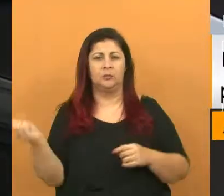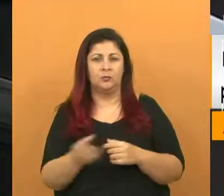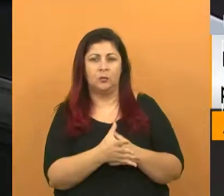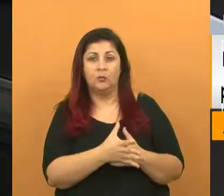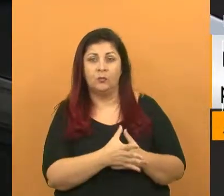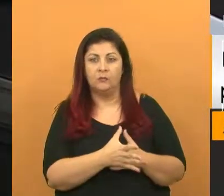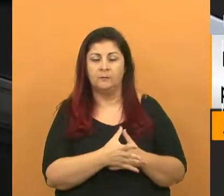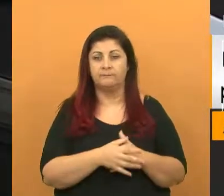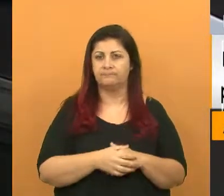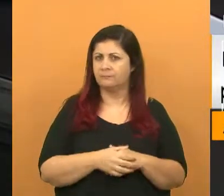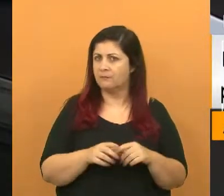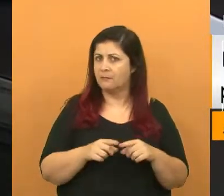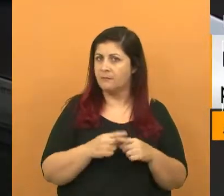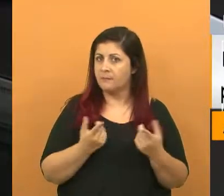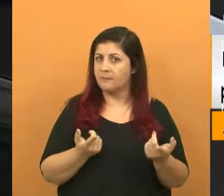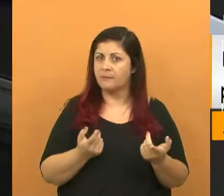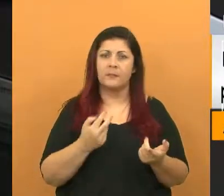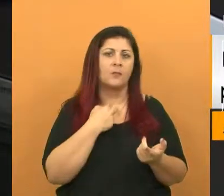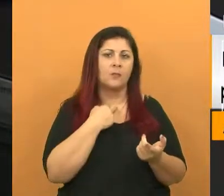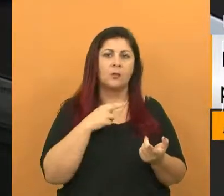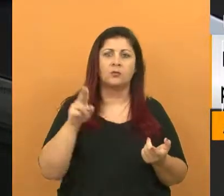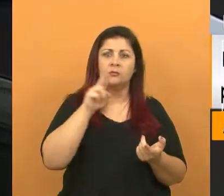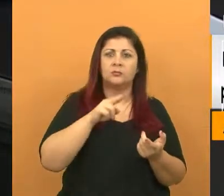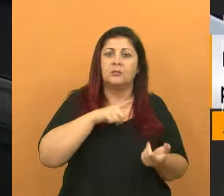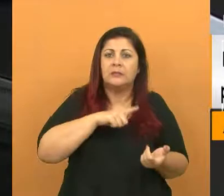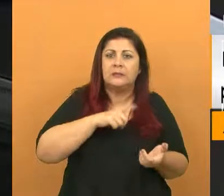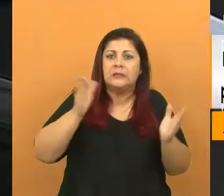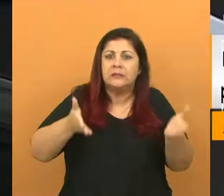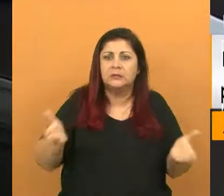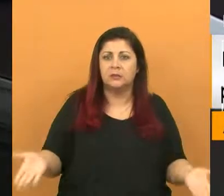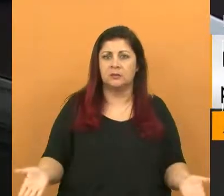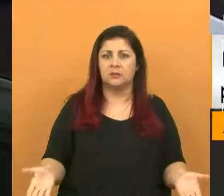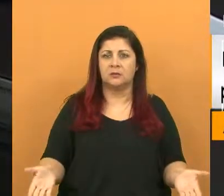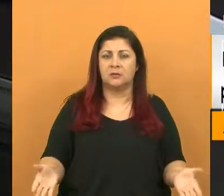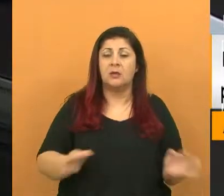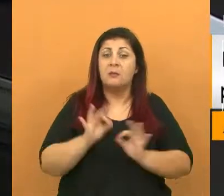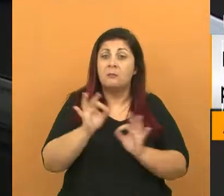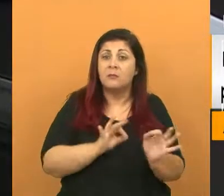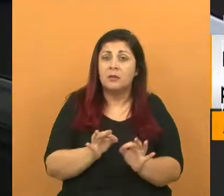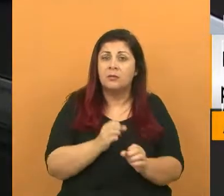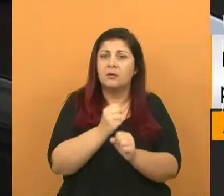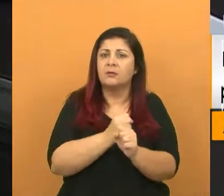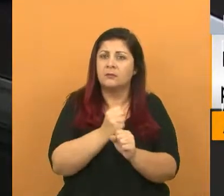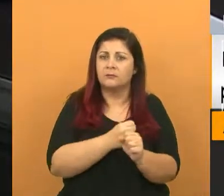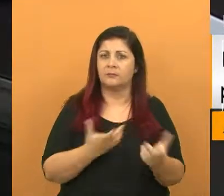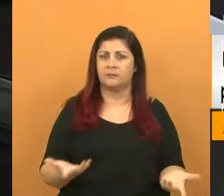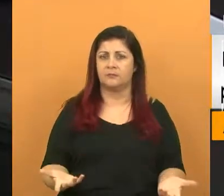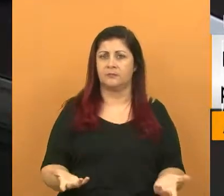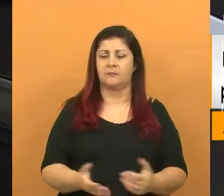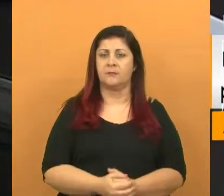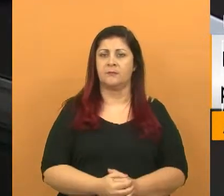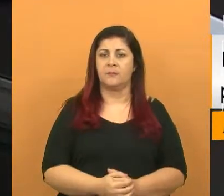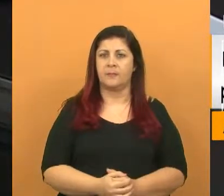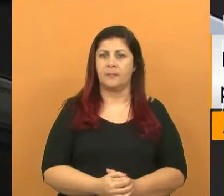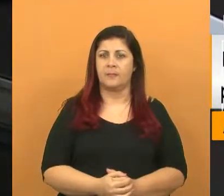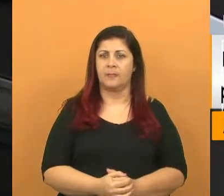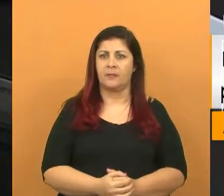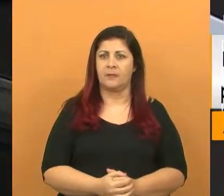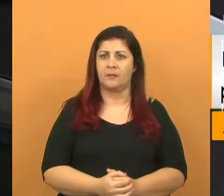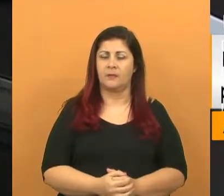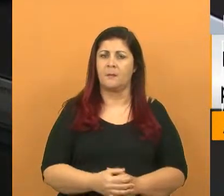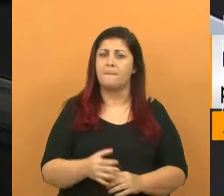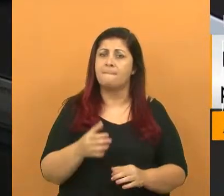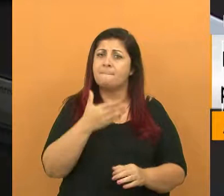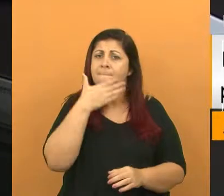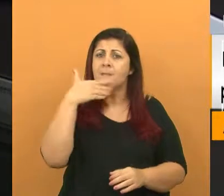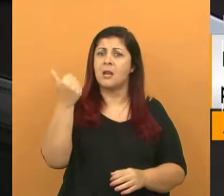prédios e tal. Será que a gente não pode usar os prédios que já existem? Né? Será que a gente não pode explorar mais a